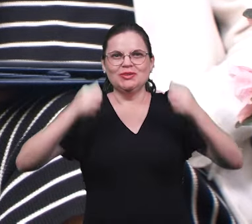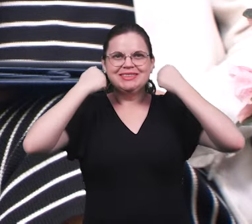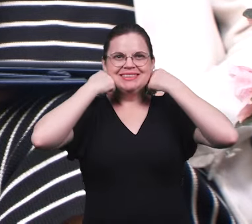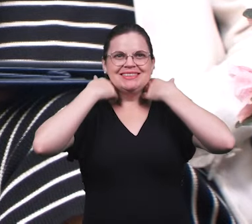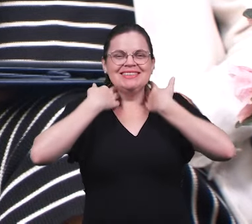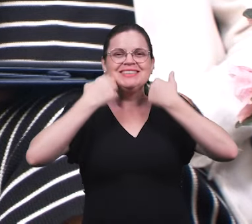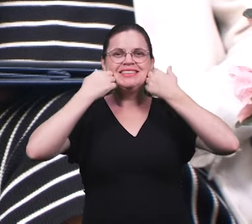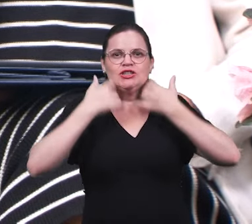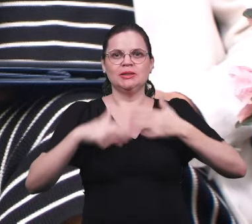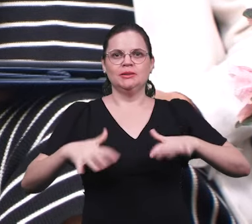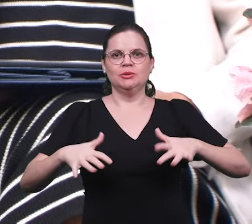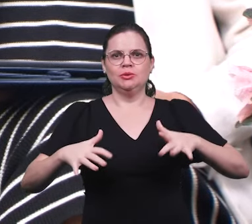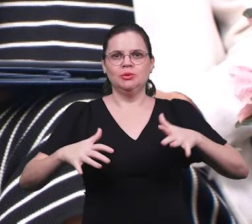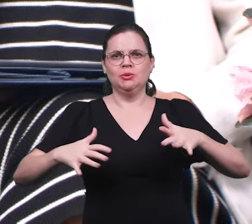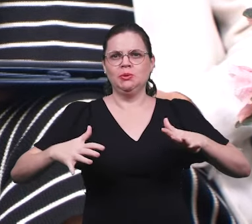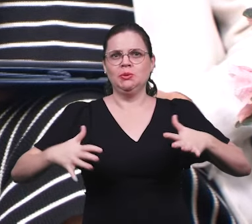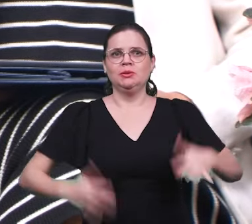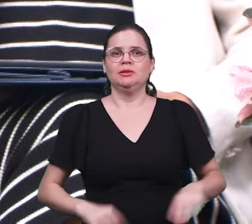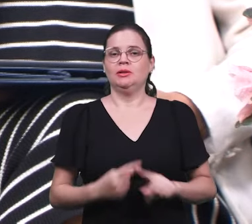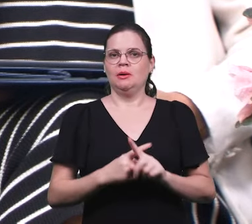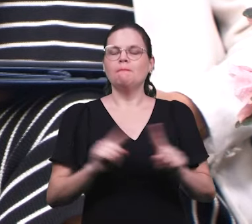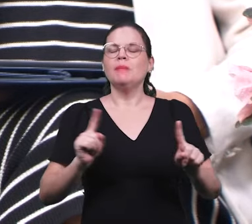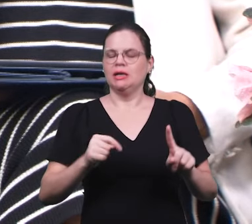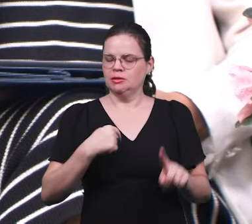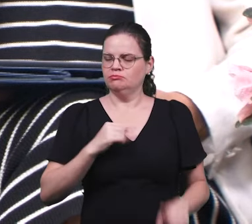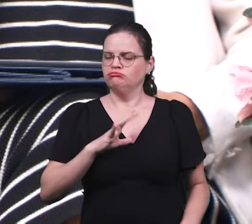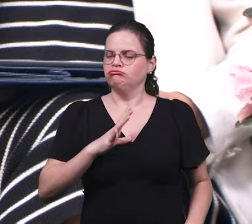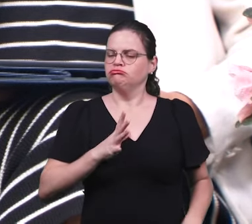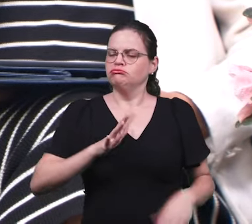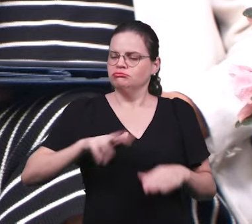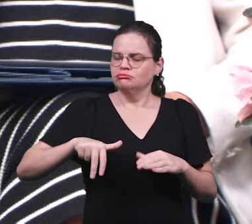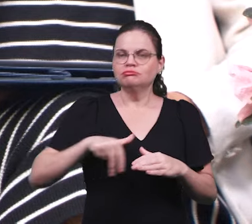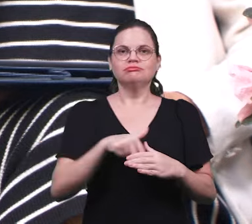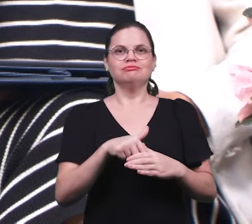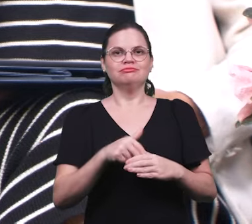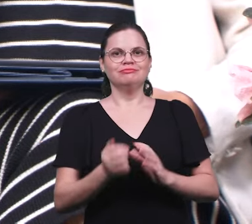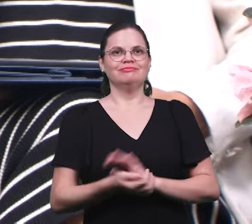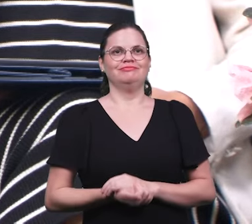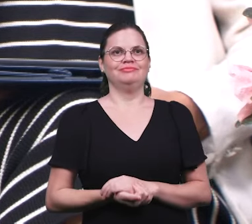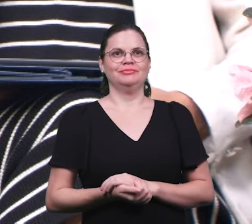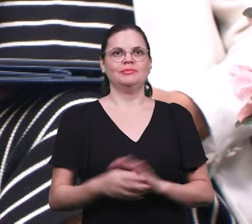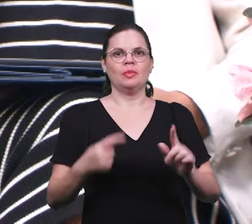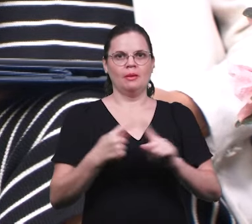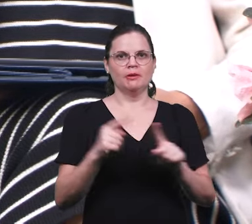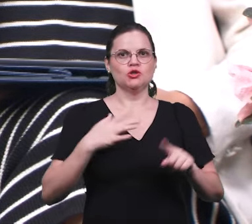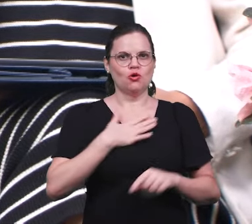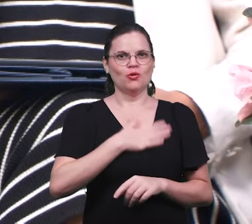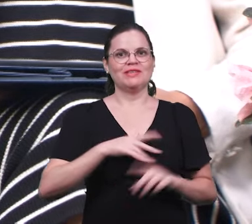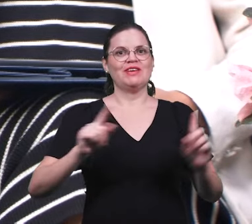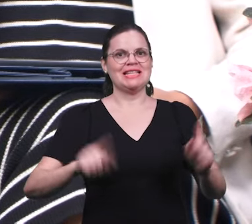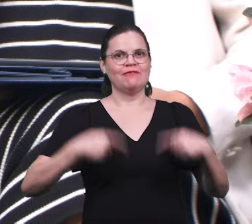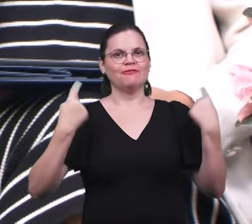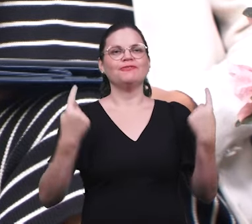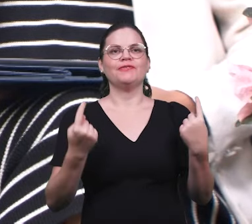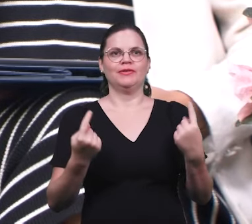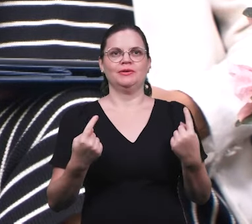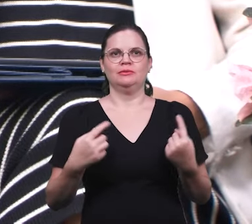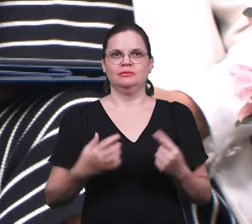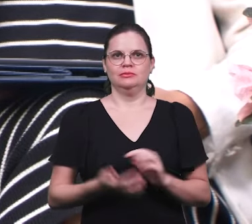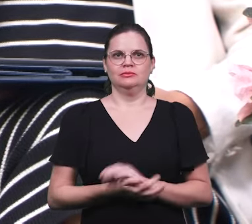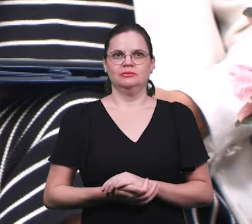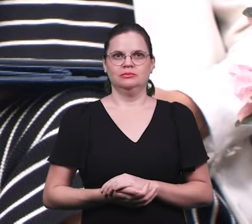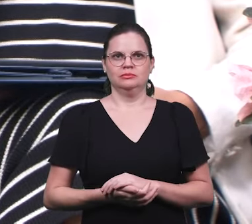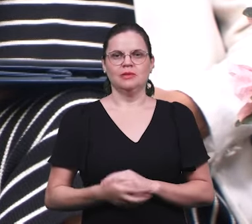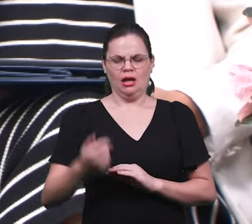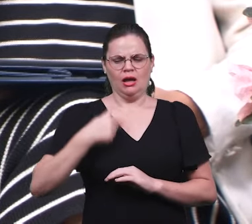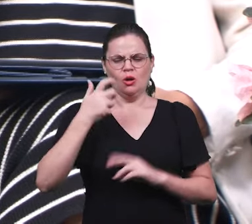molhada de suor. Mas eu sempre, assim, aceitei desafios, me desafiar. Eu sou,